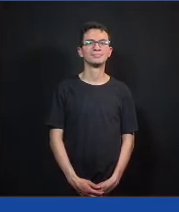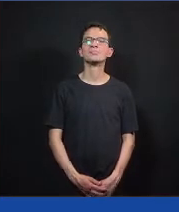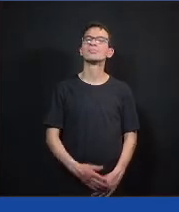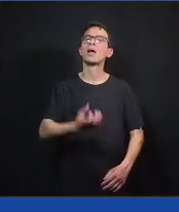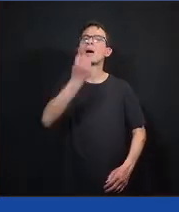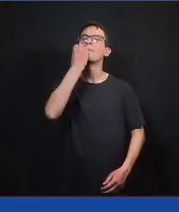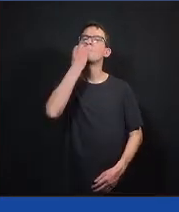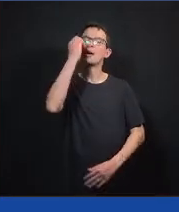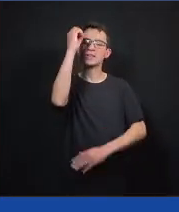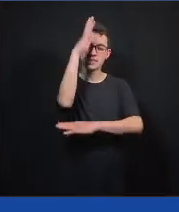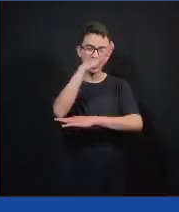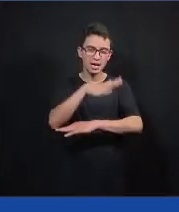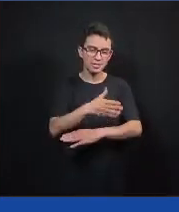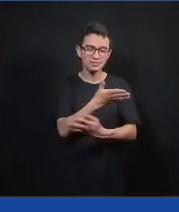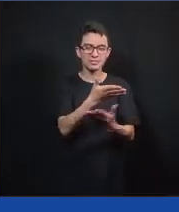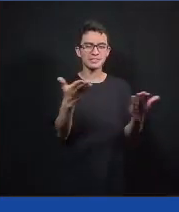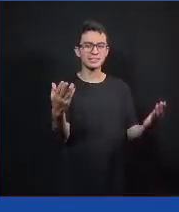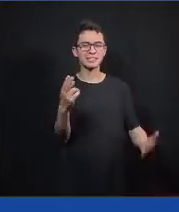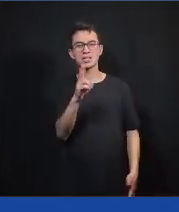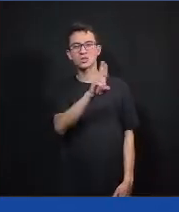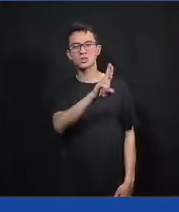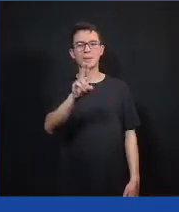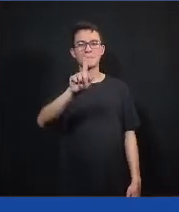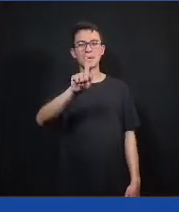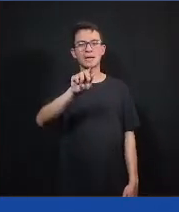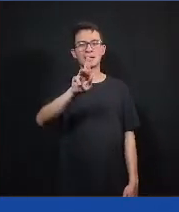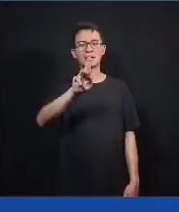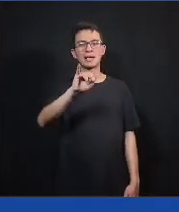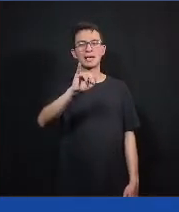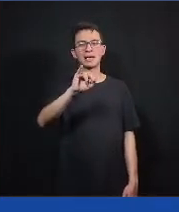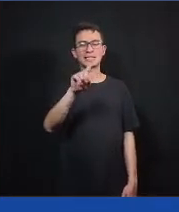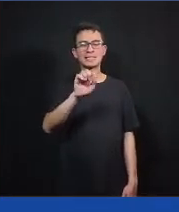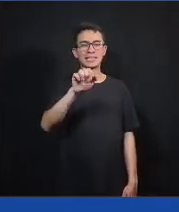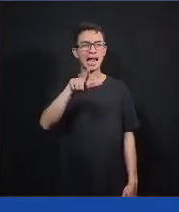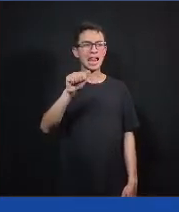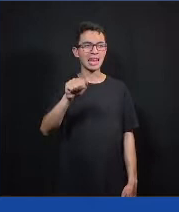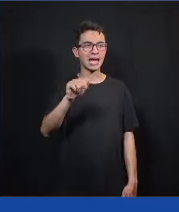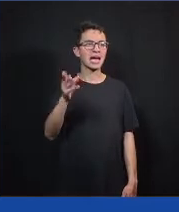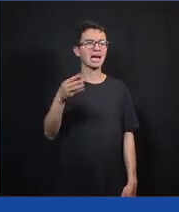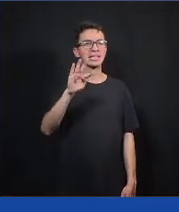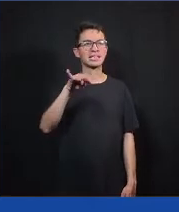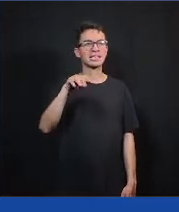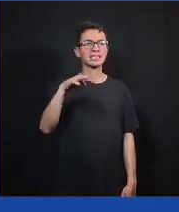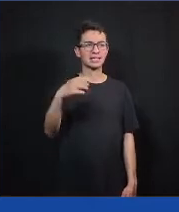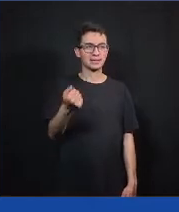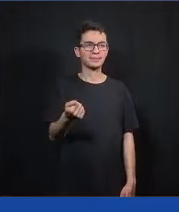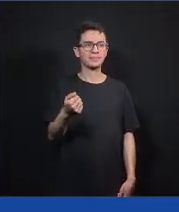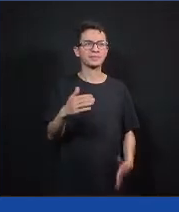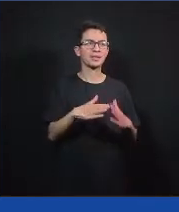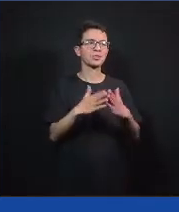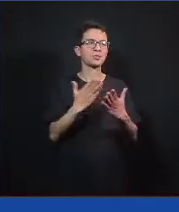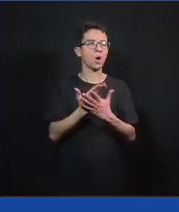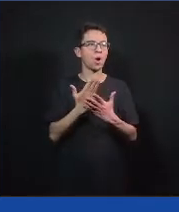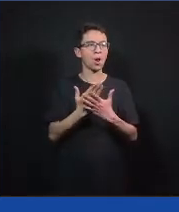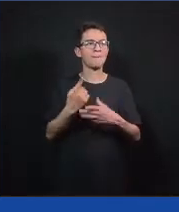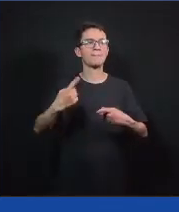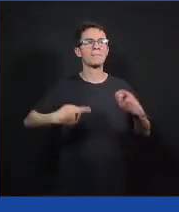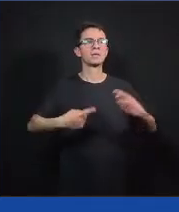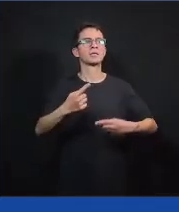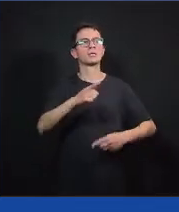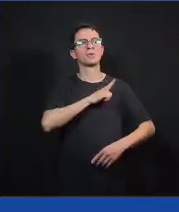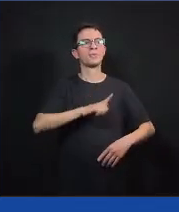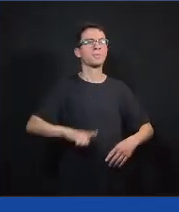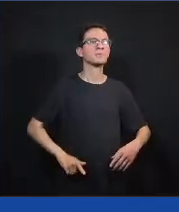tarde a todas e a todos. Meu nome é Graziella Testa, eu sou doutora em Ciência Política e professora da Escola de Políticas Públicas e Governo da Fundação